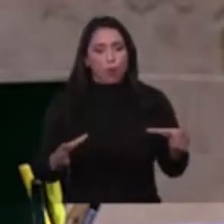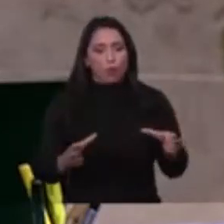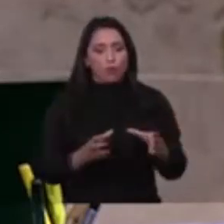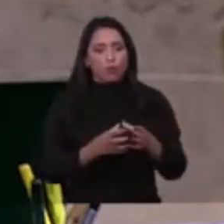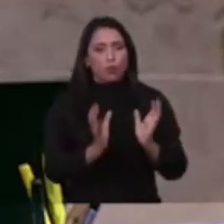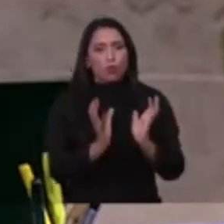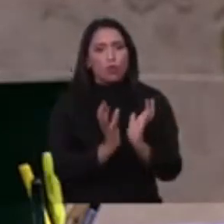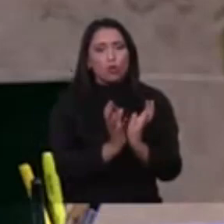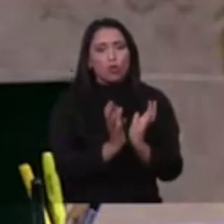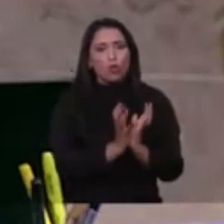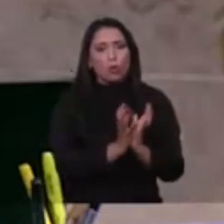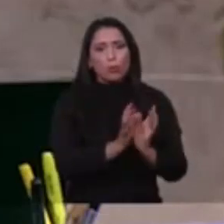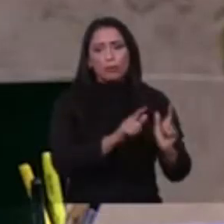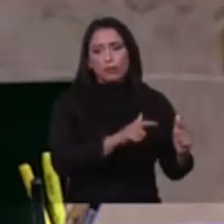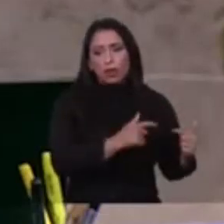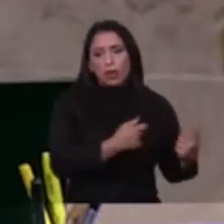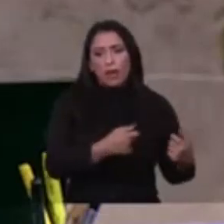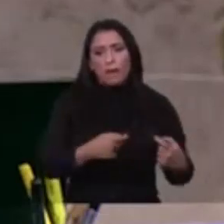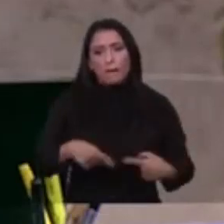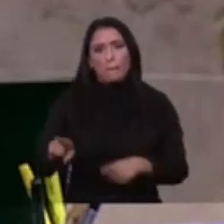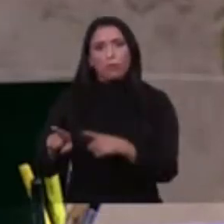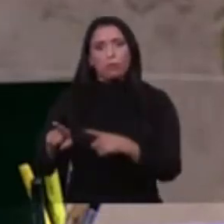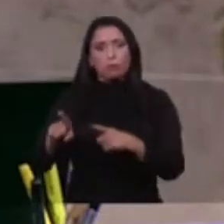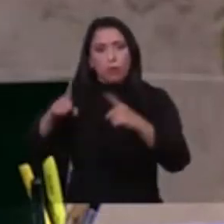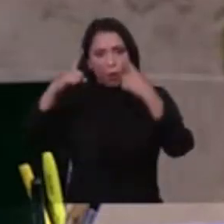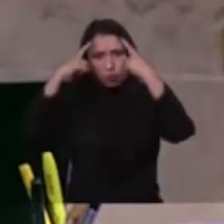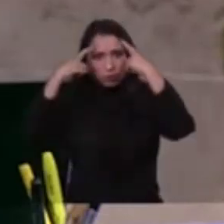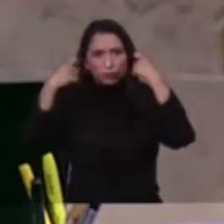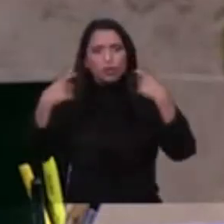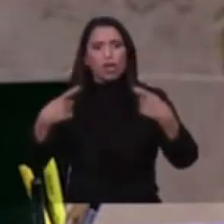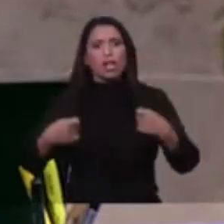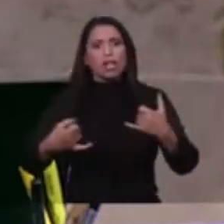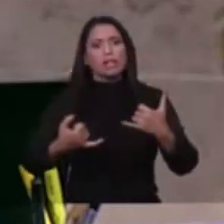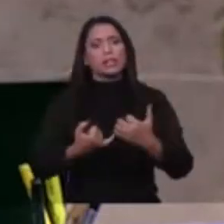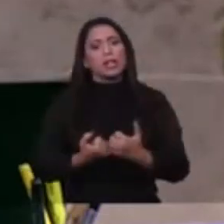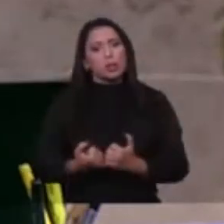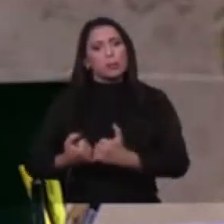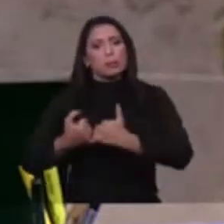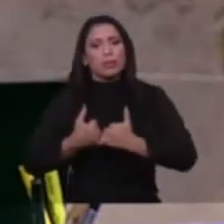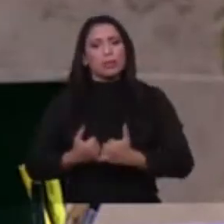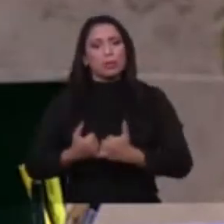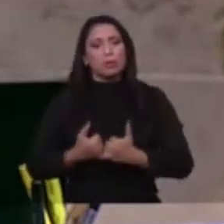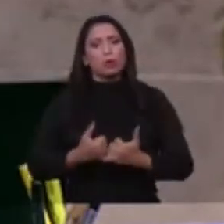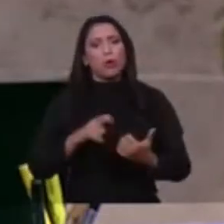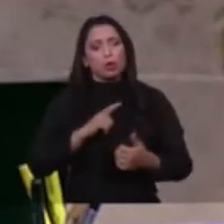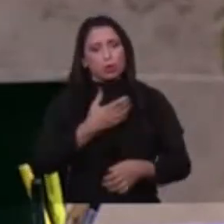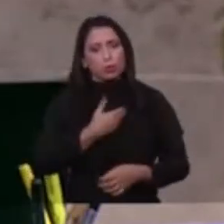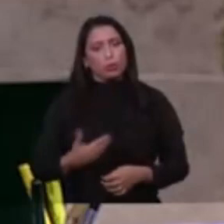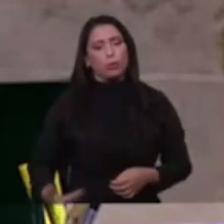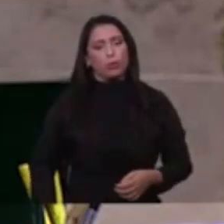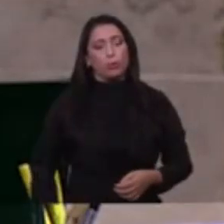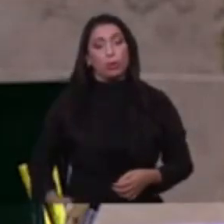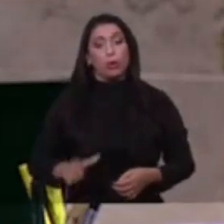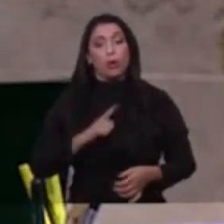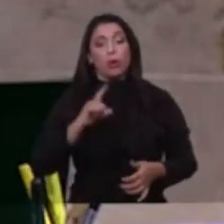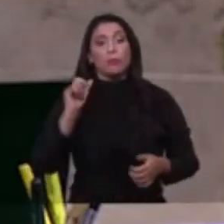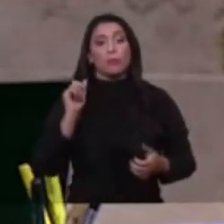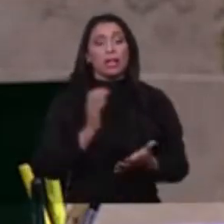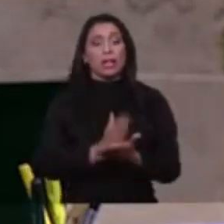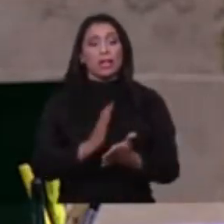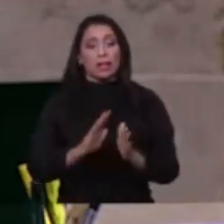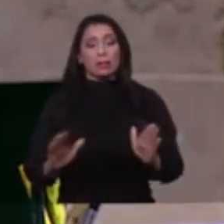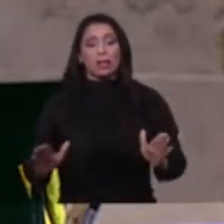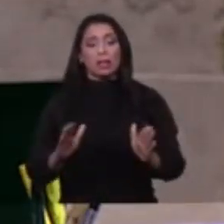violentos, danificaram patrimônio público, vandalizando-os, com o fim de consumar